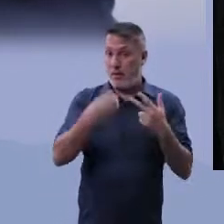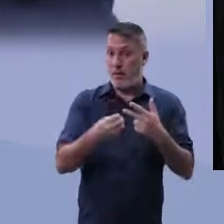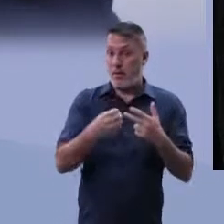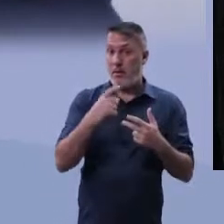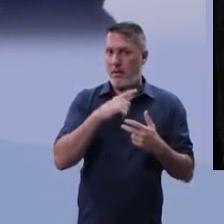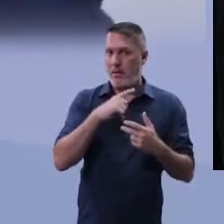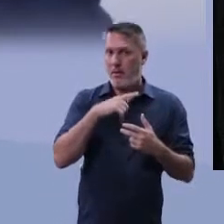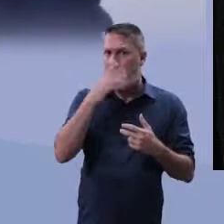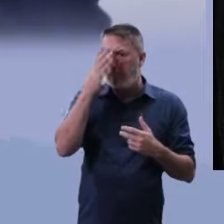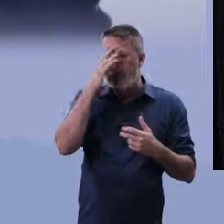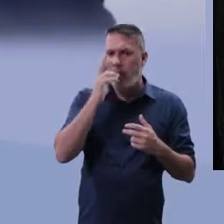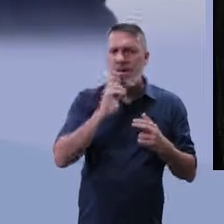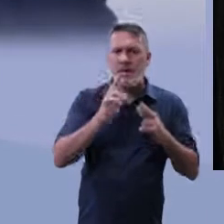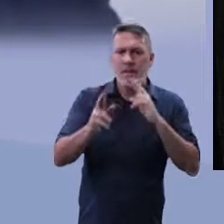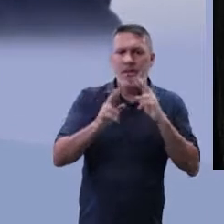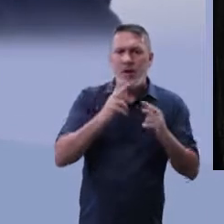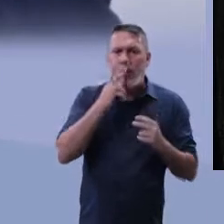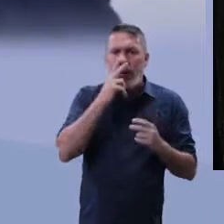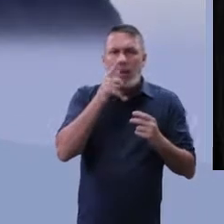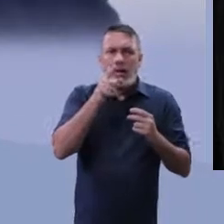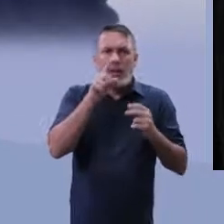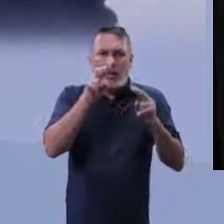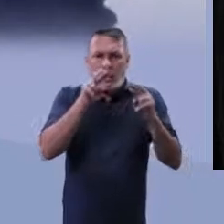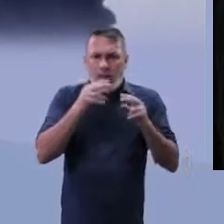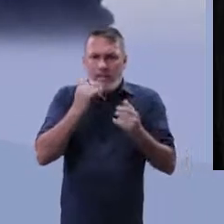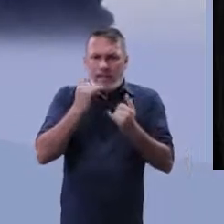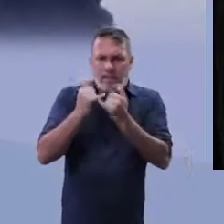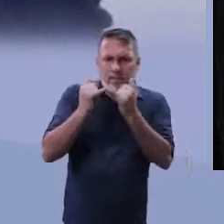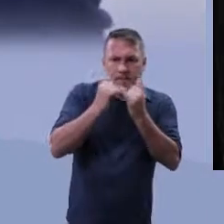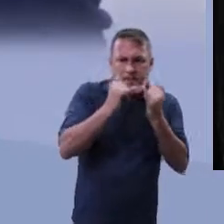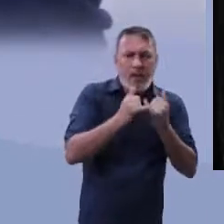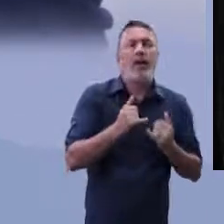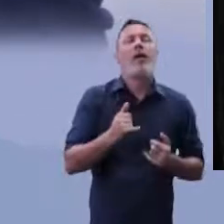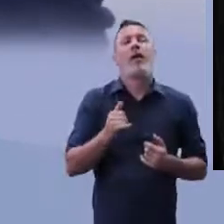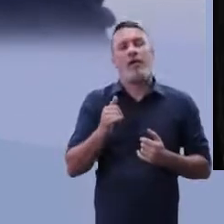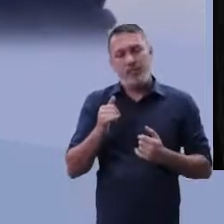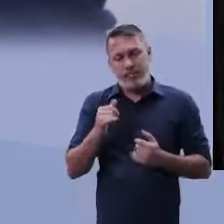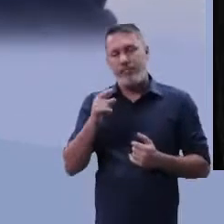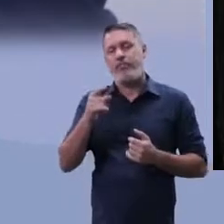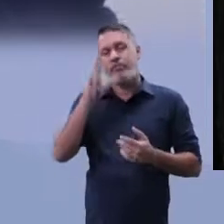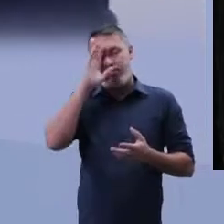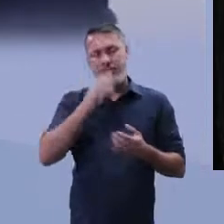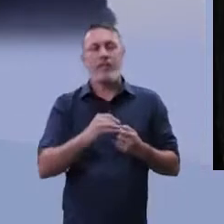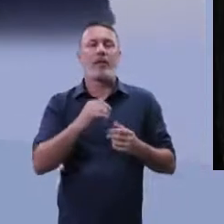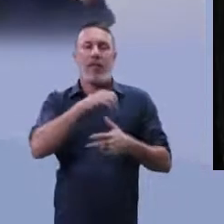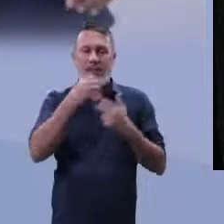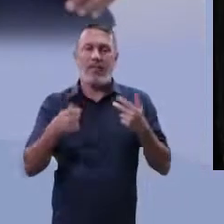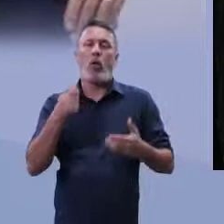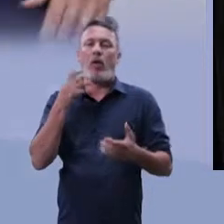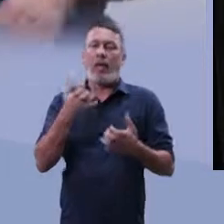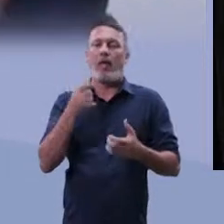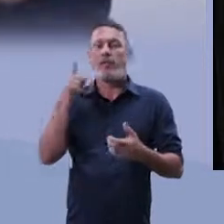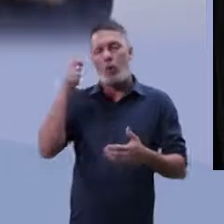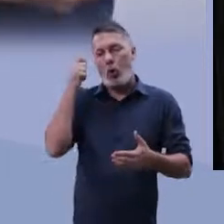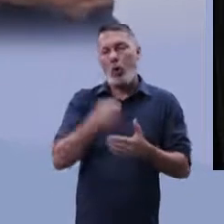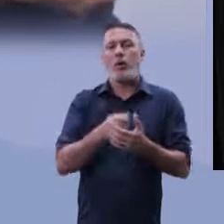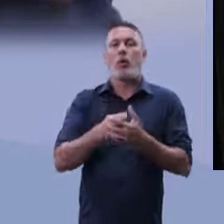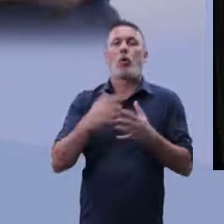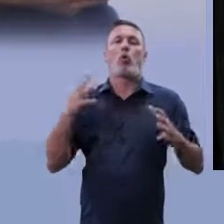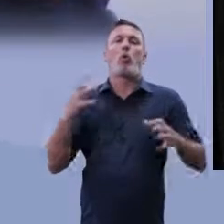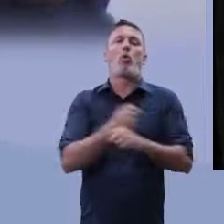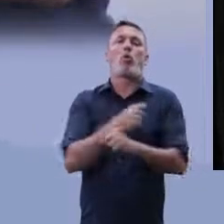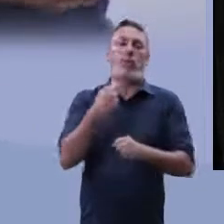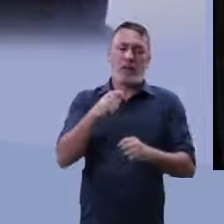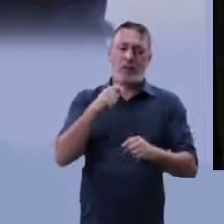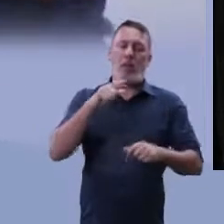1.474. O Enem, quando ele coloca respostas mais próximas, é porque ele quer que você efetue os cálculos. Aí não